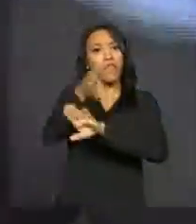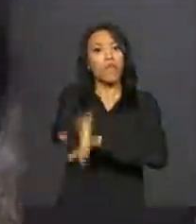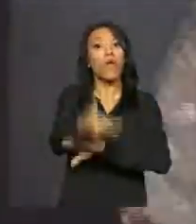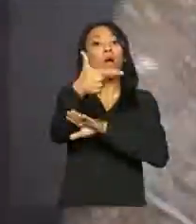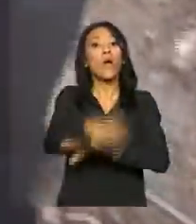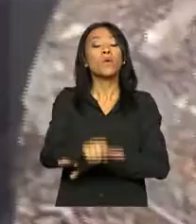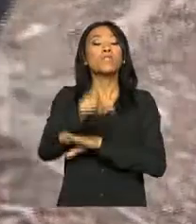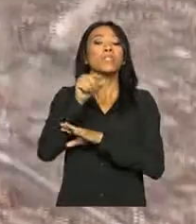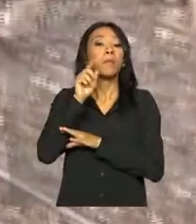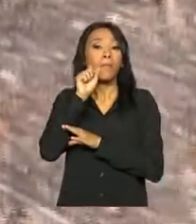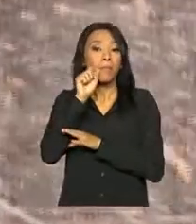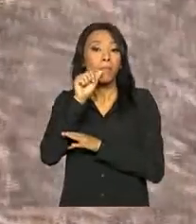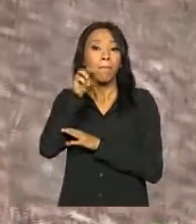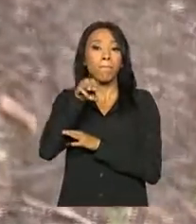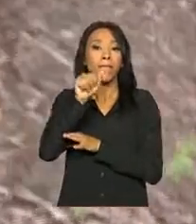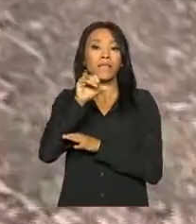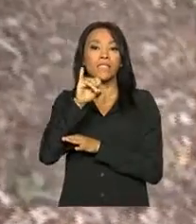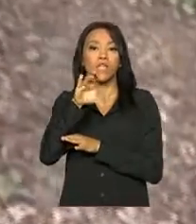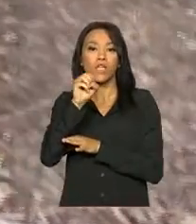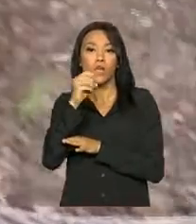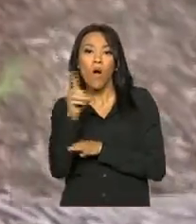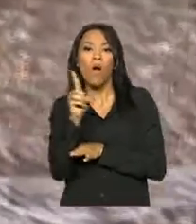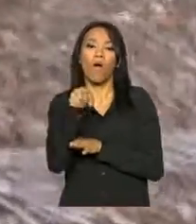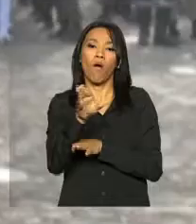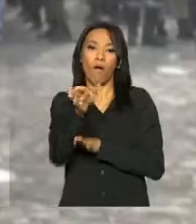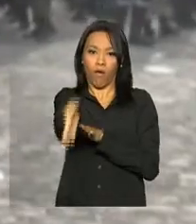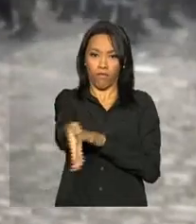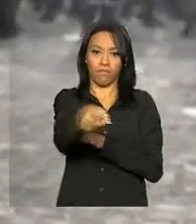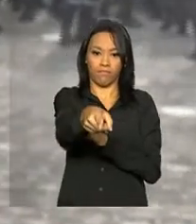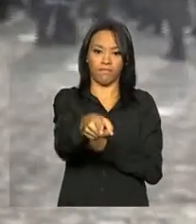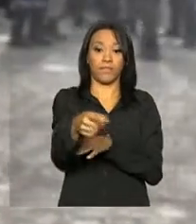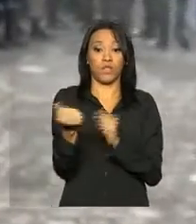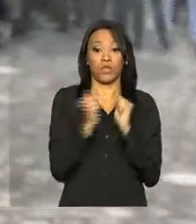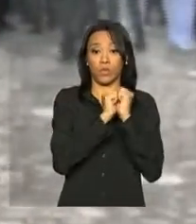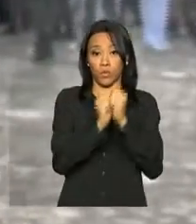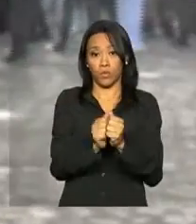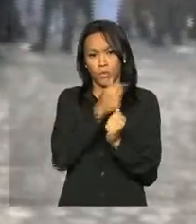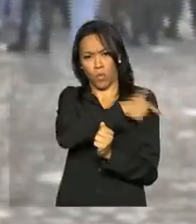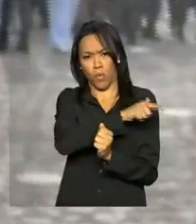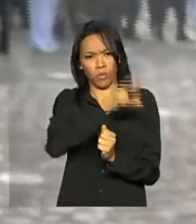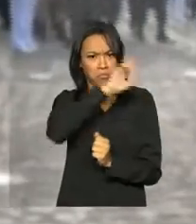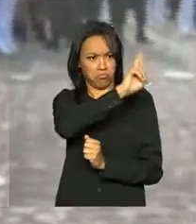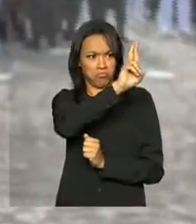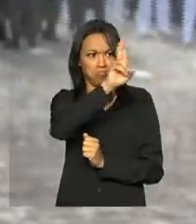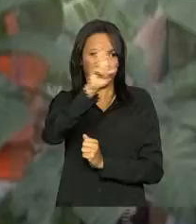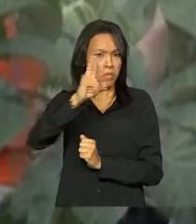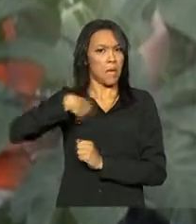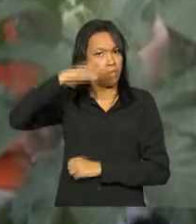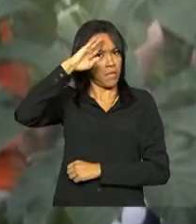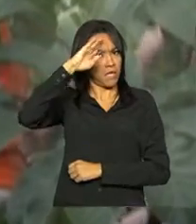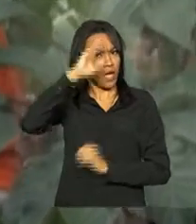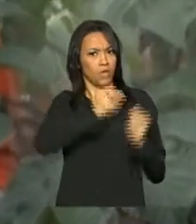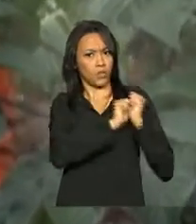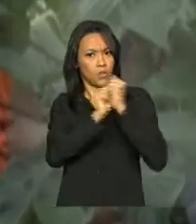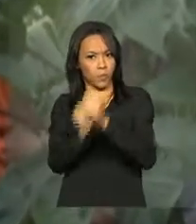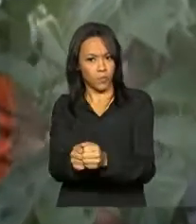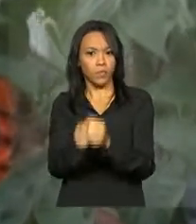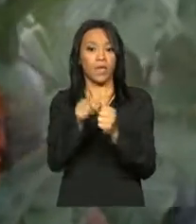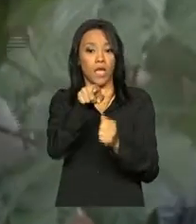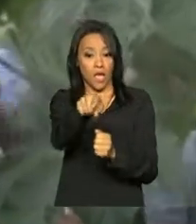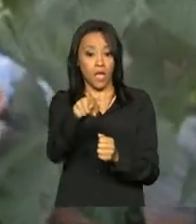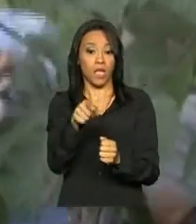do dia nacional de mobilização de cavernas ao lado de outras autoridades e militares edinho silva